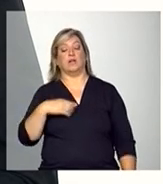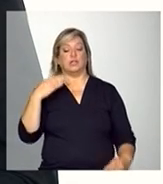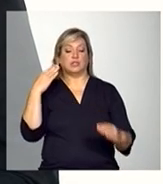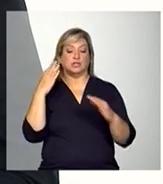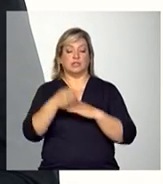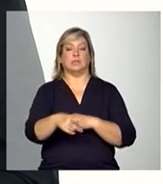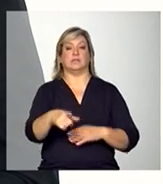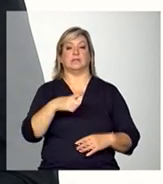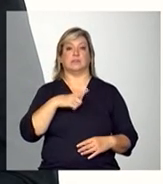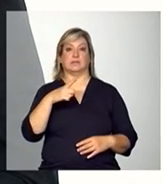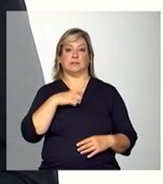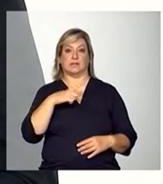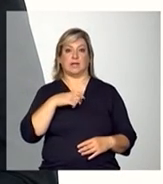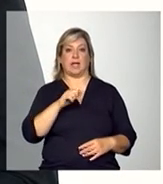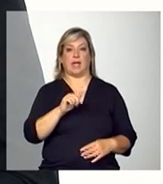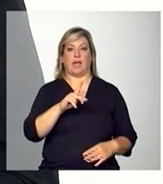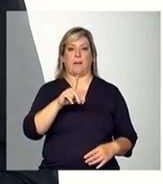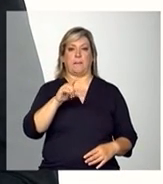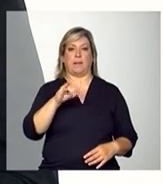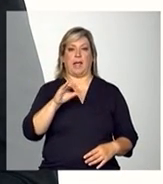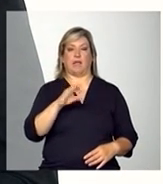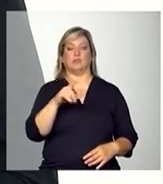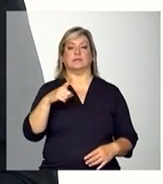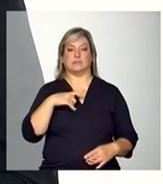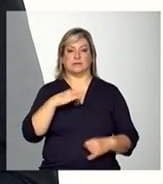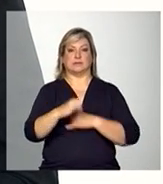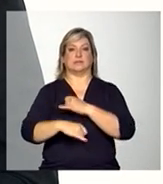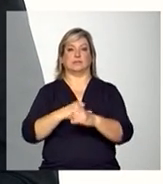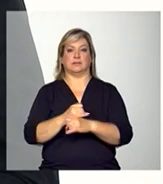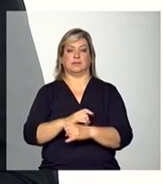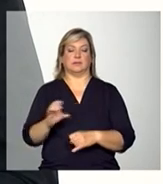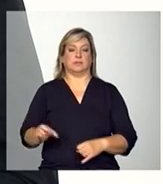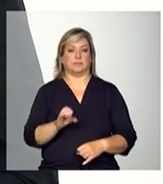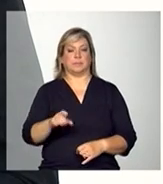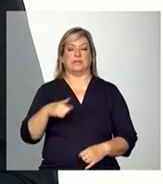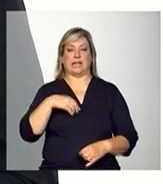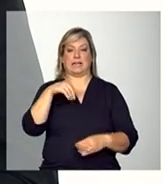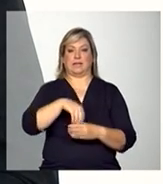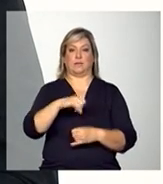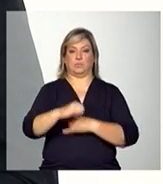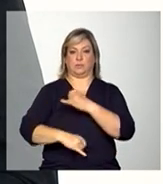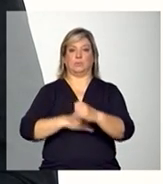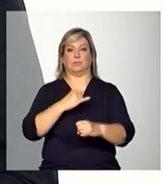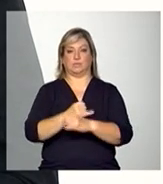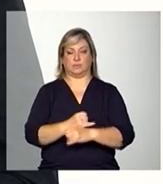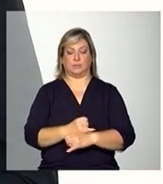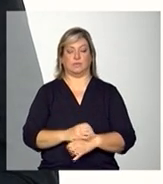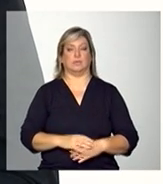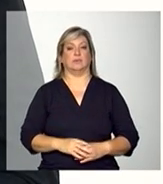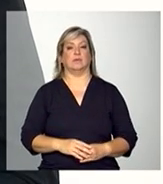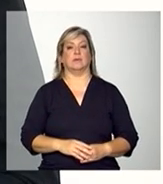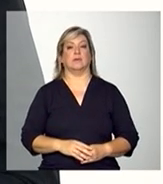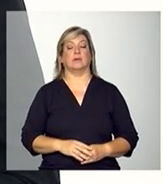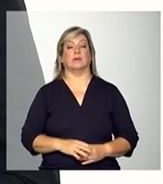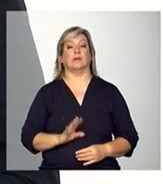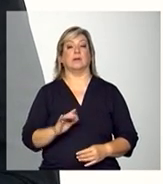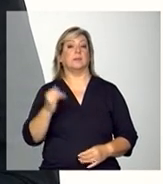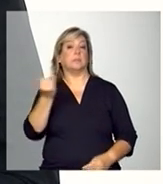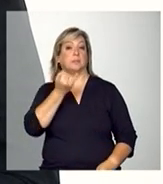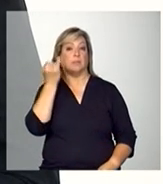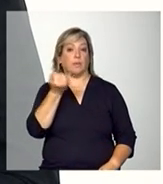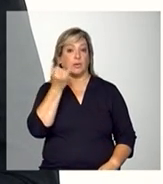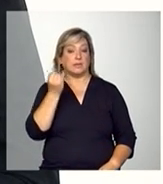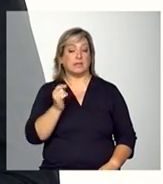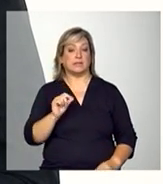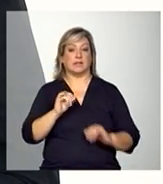sentil sem sedila mds.gov.br bar Sage bar atendimento Vale frisar que o